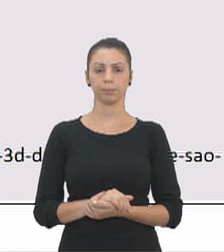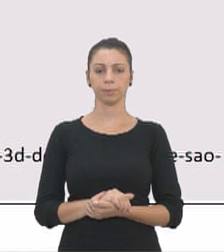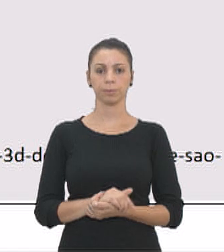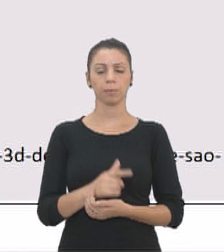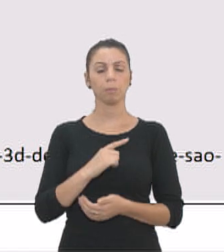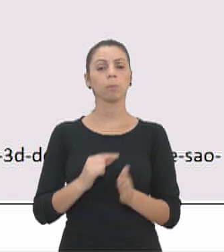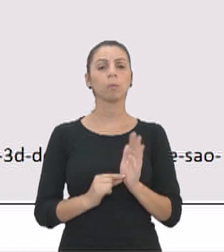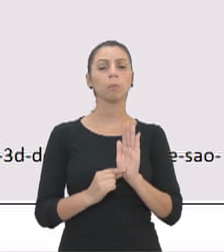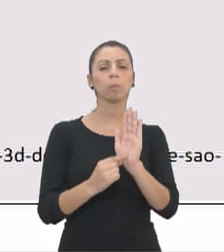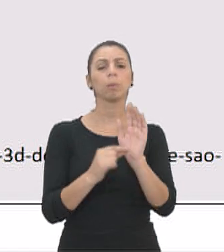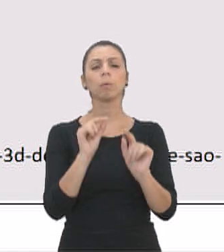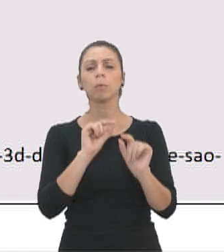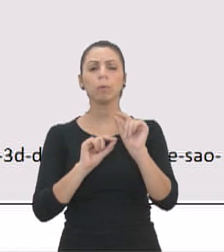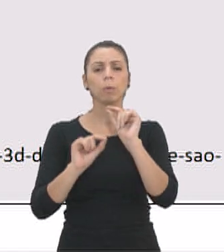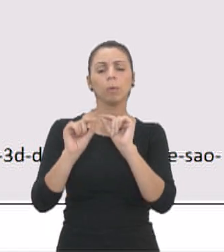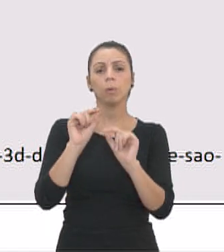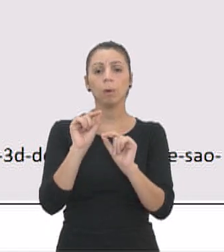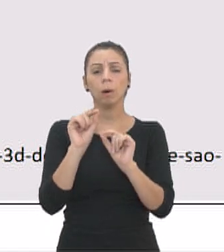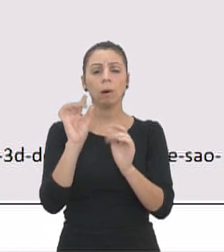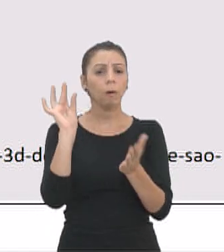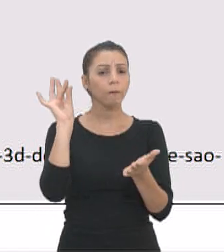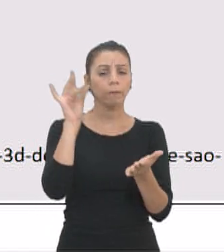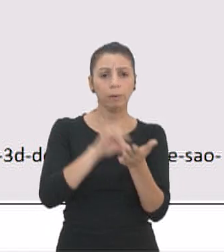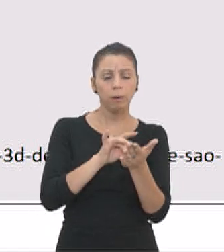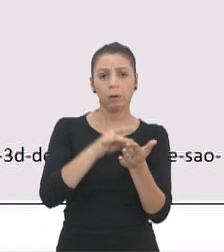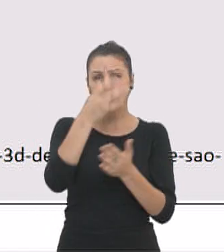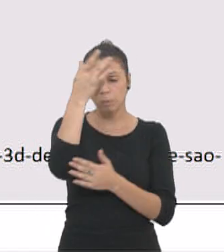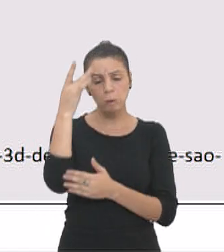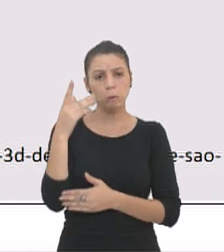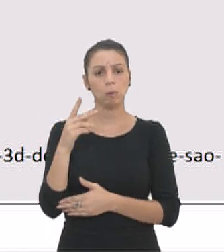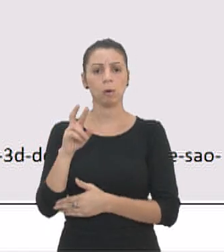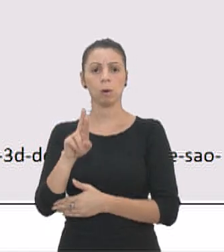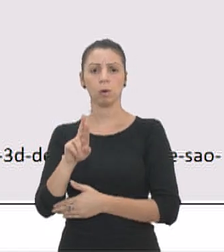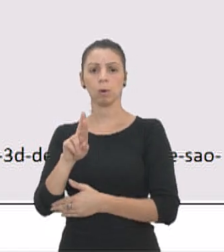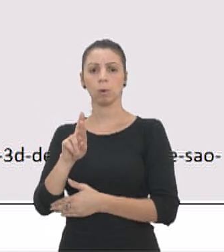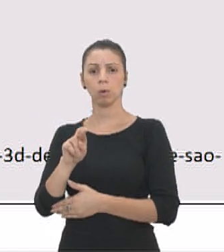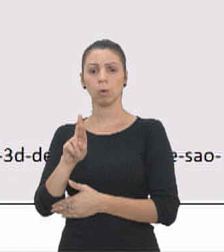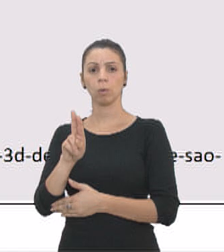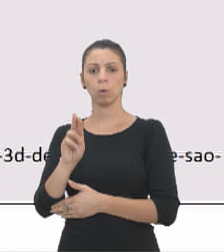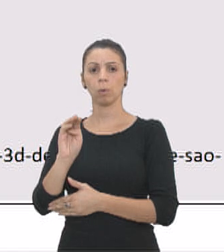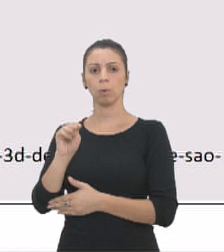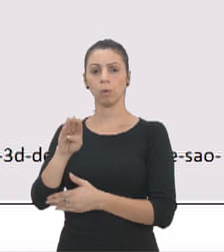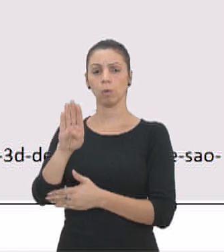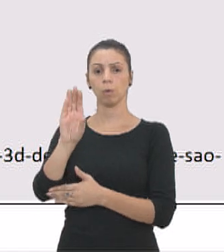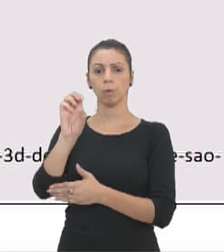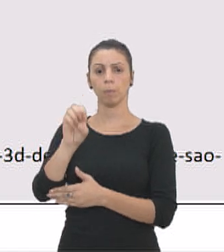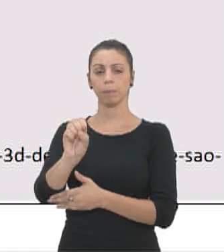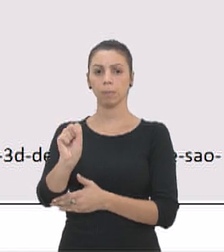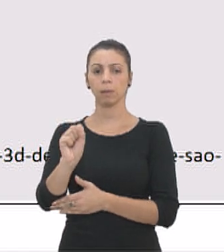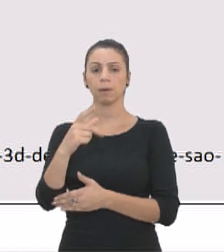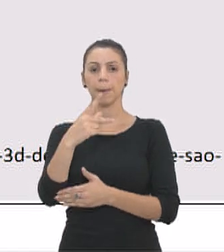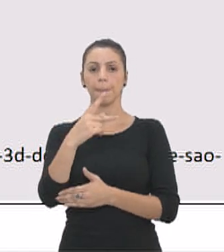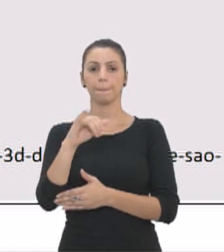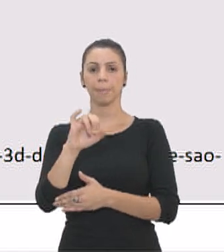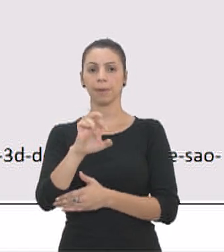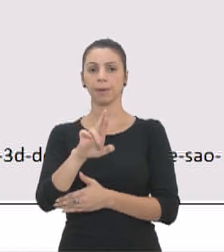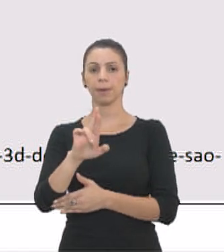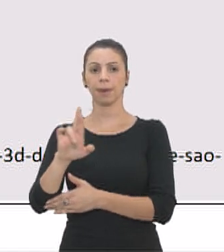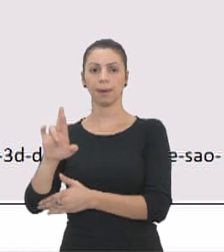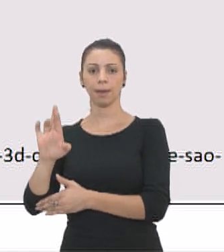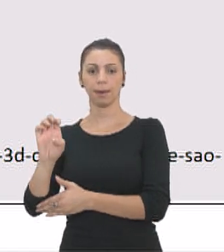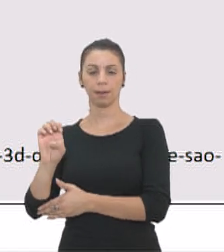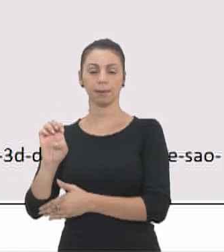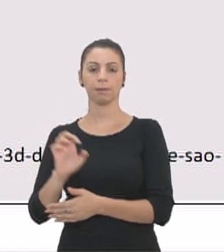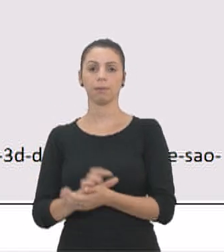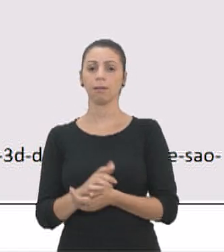nos mostra aí o verdadeiro Robespierre. Mas alguns cientistas, pesquisadores